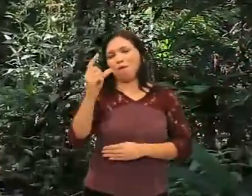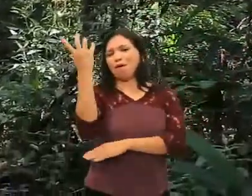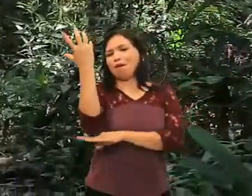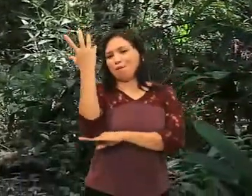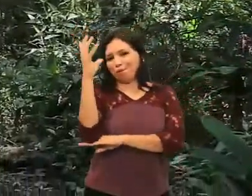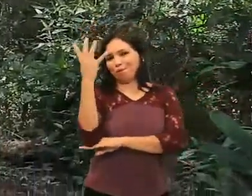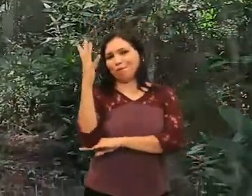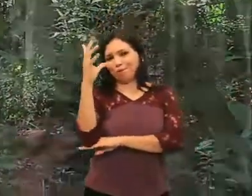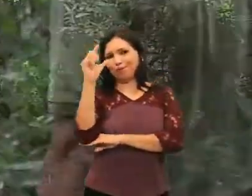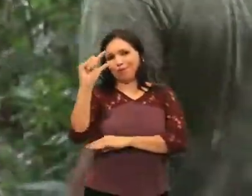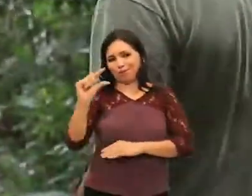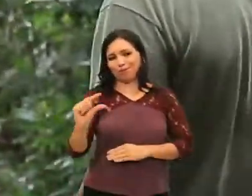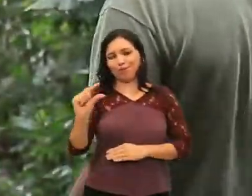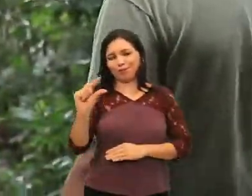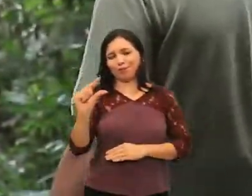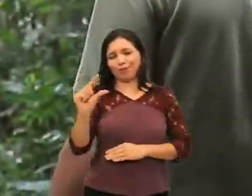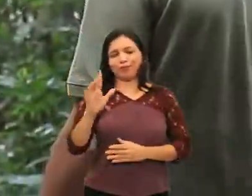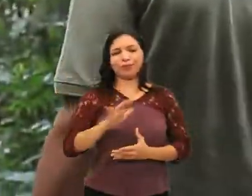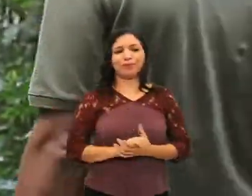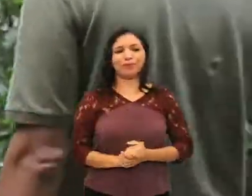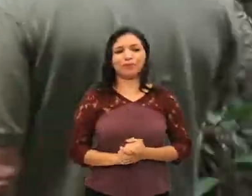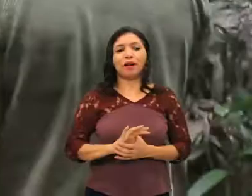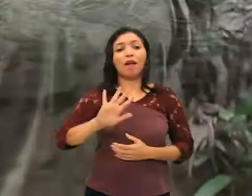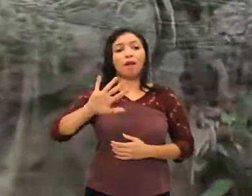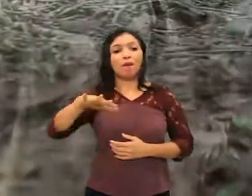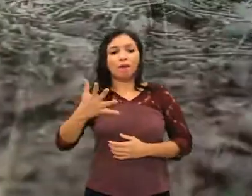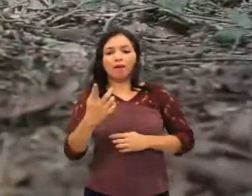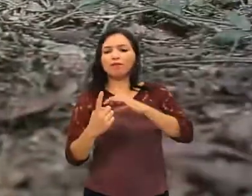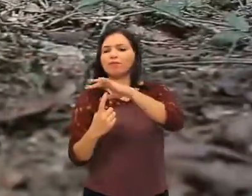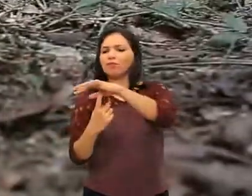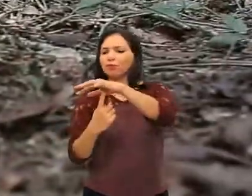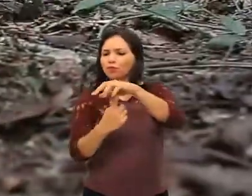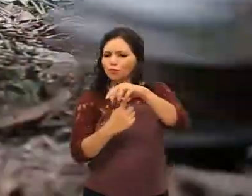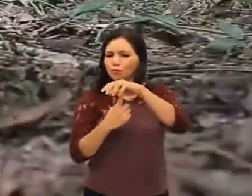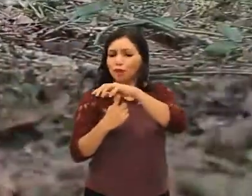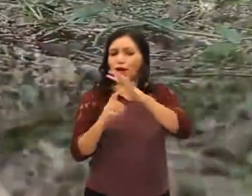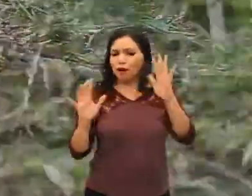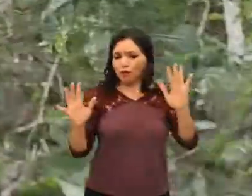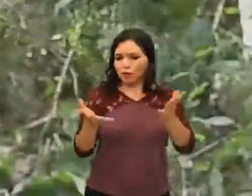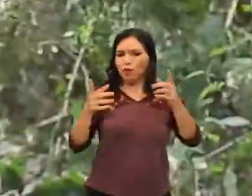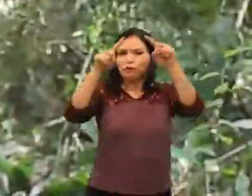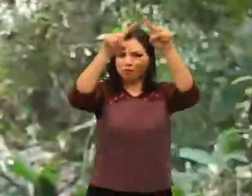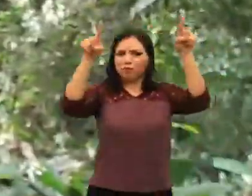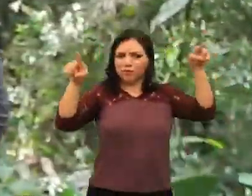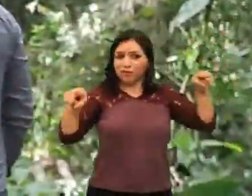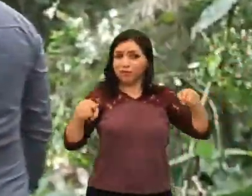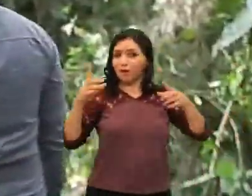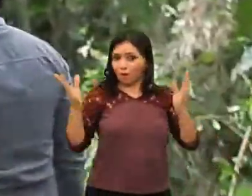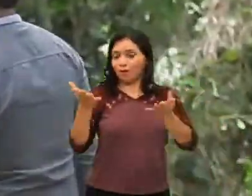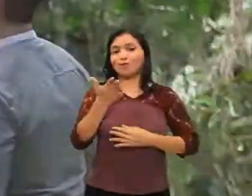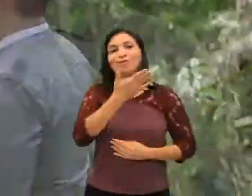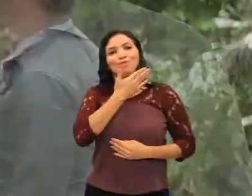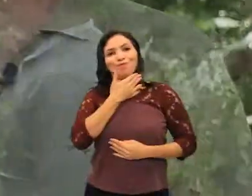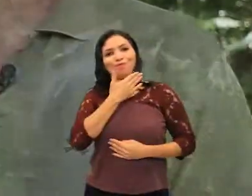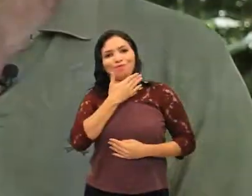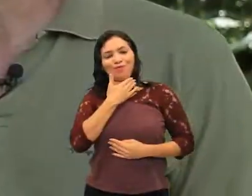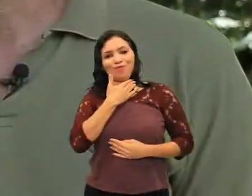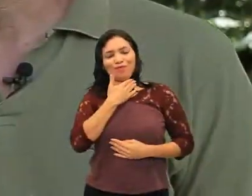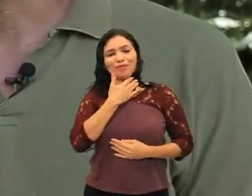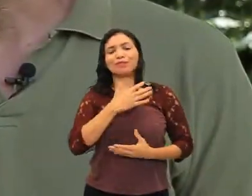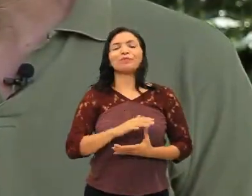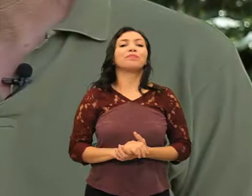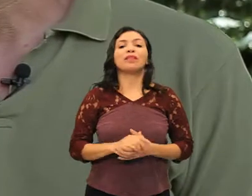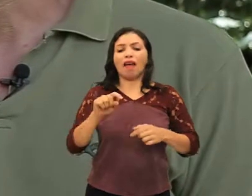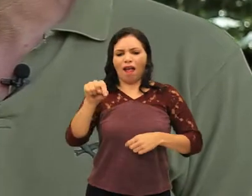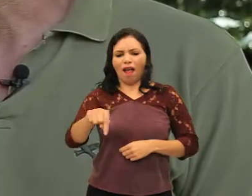protegem o pouco que resta desse bioma. É o caso desse parque, que serviu como cenário para o nosso Papo Expressão de hoje. Aqui nós